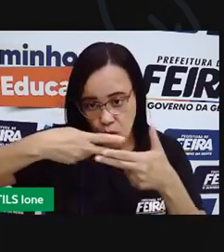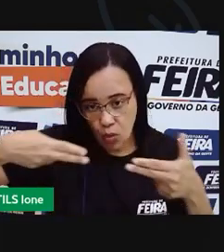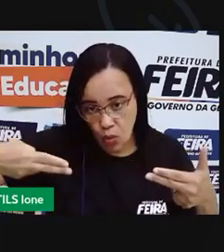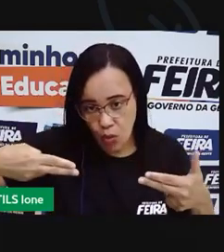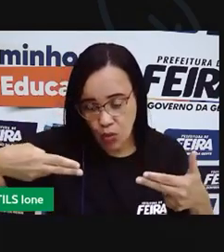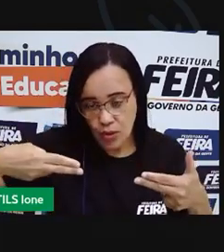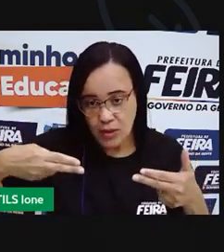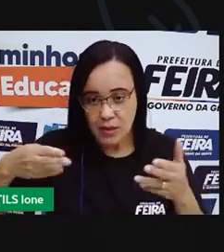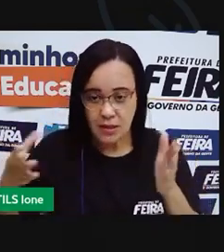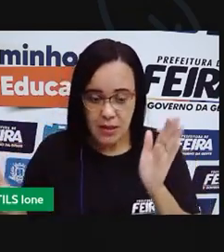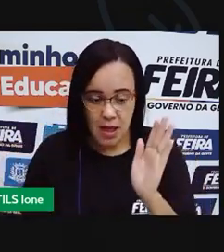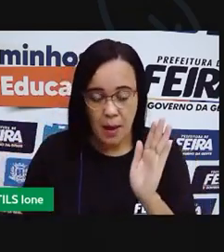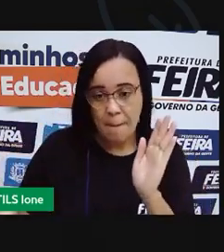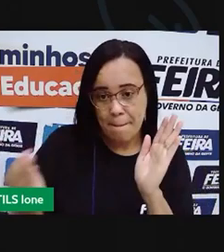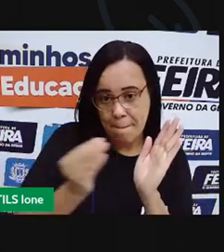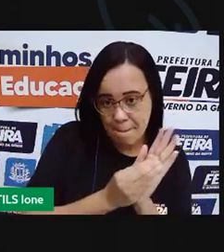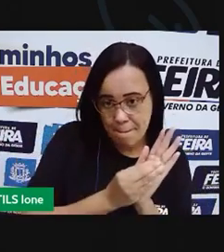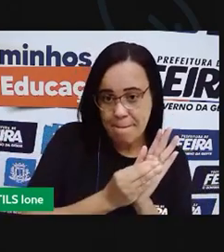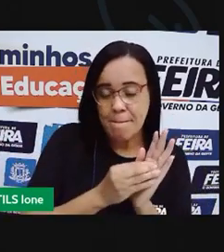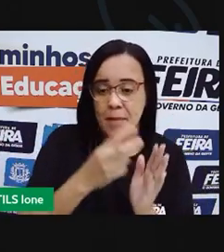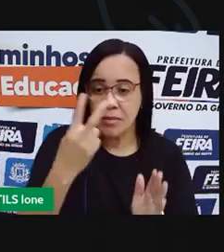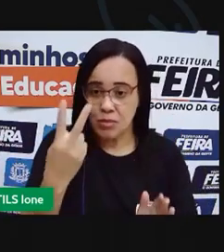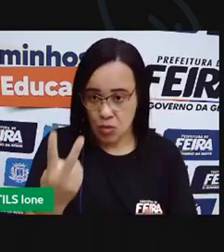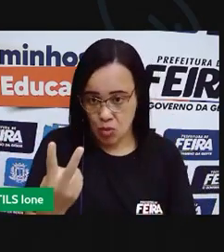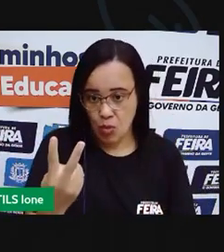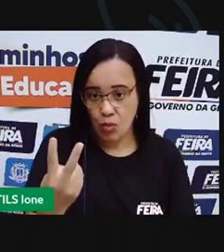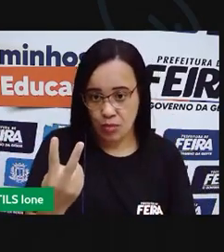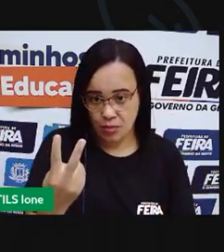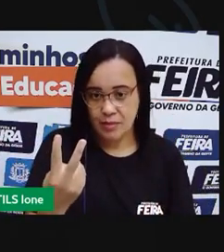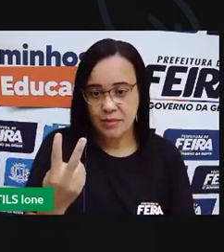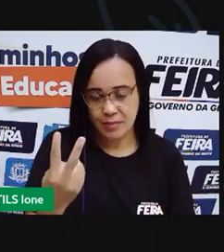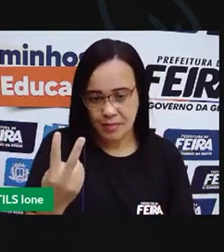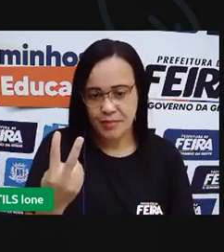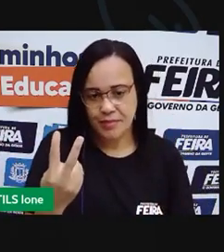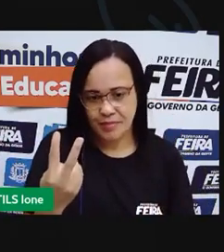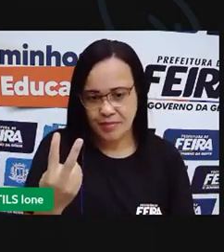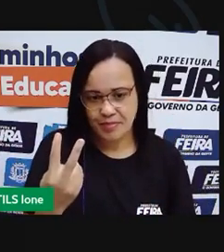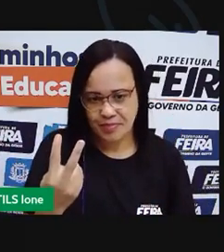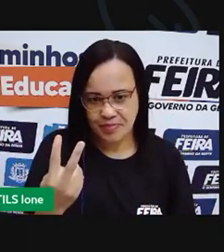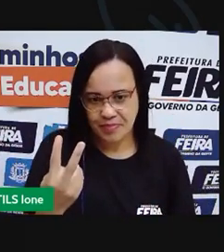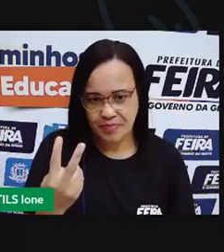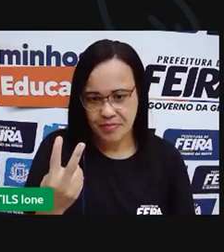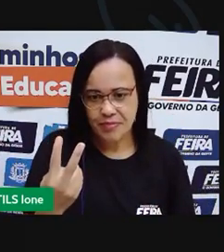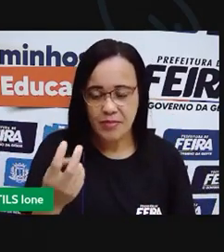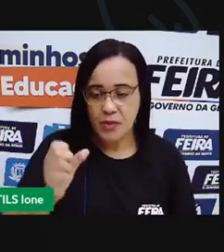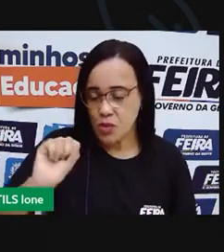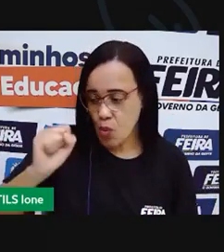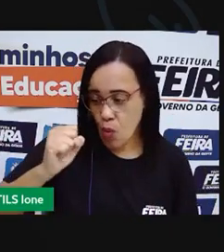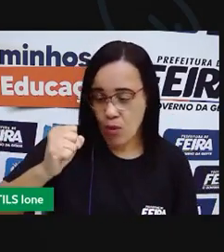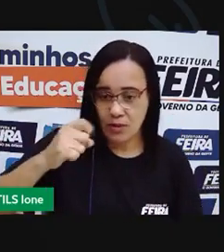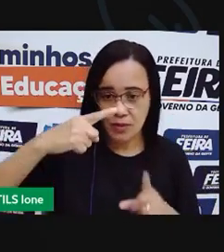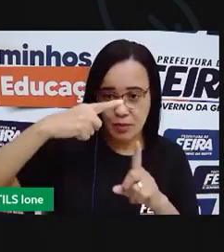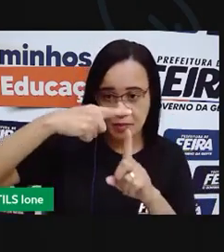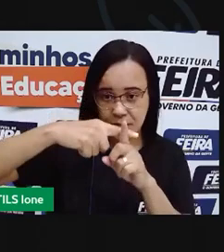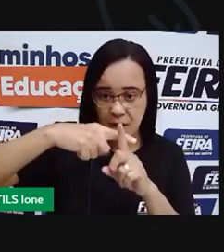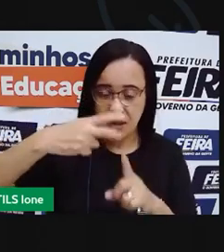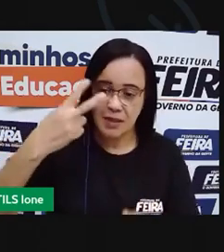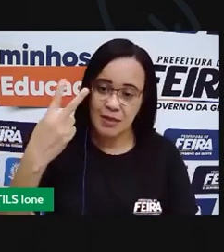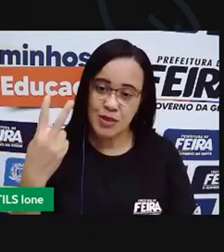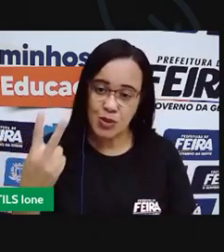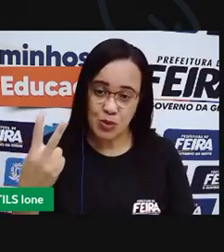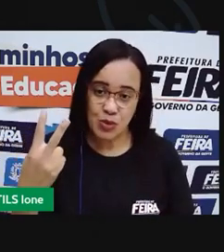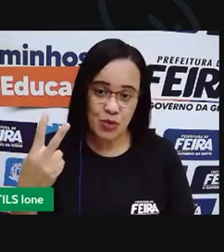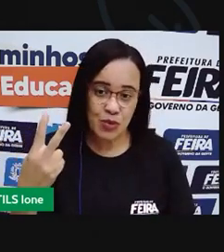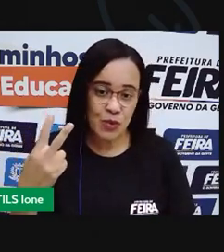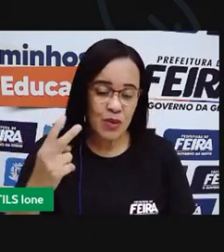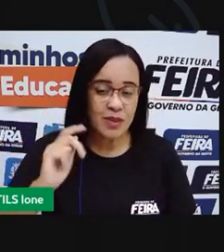eu acrescentei mais 2, que deu o